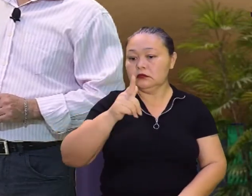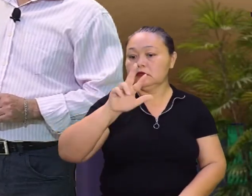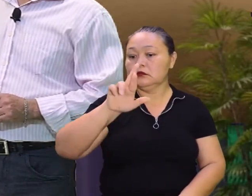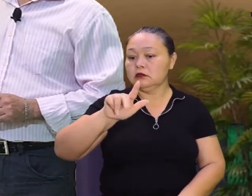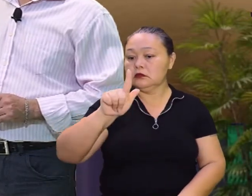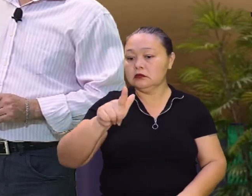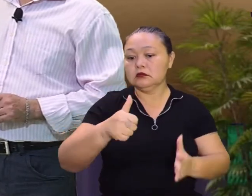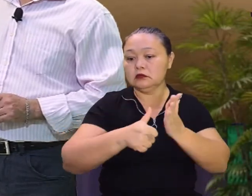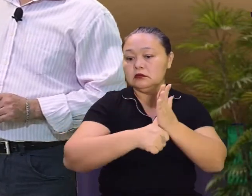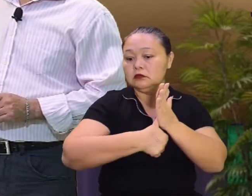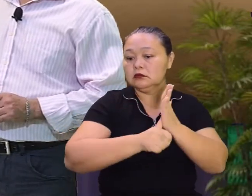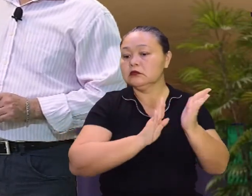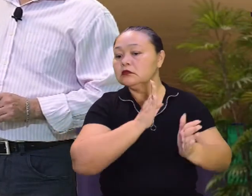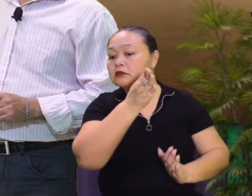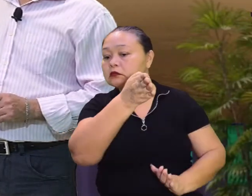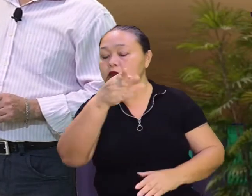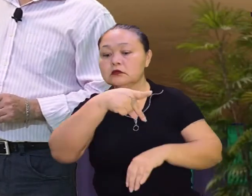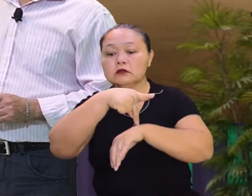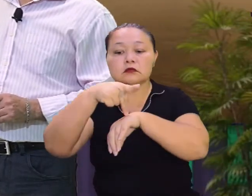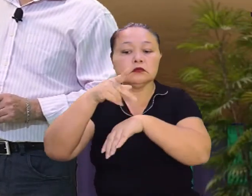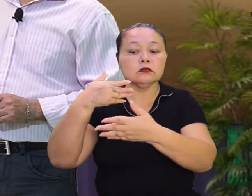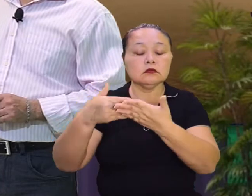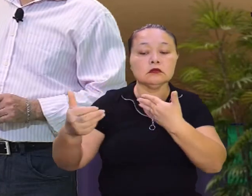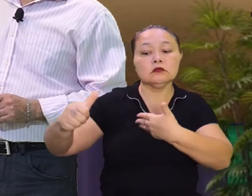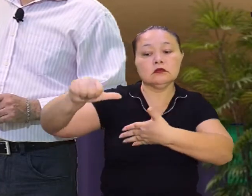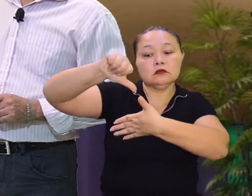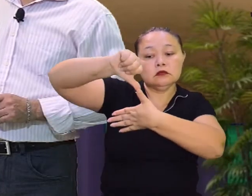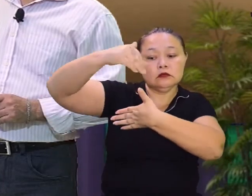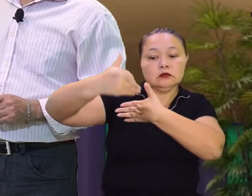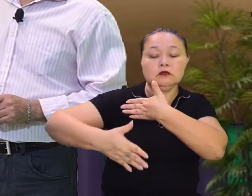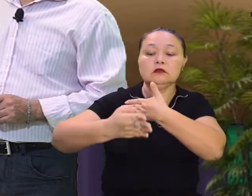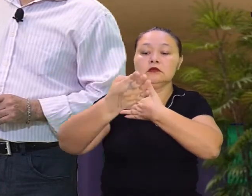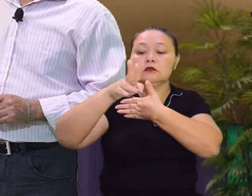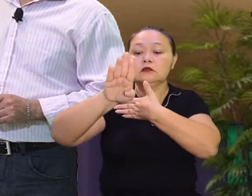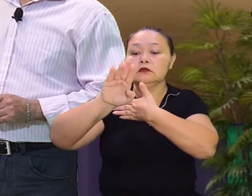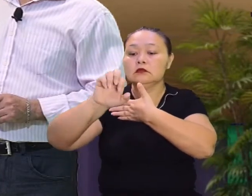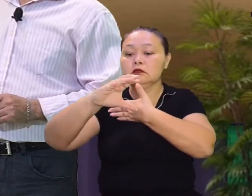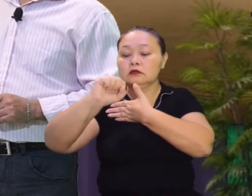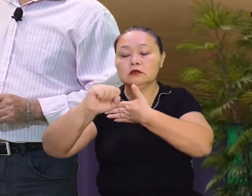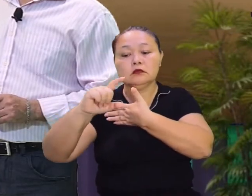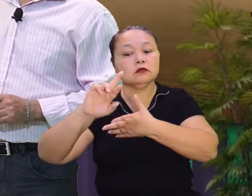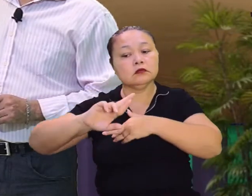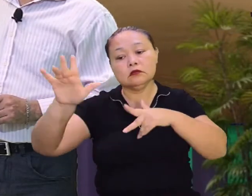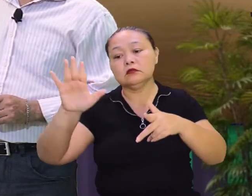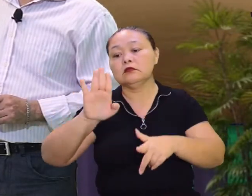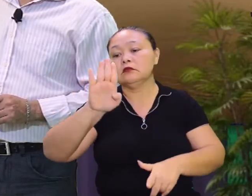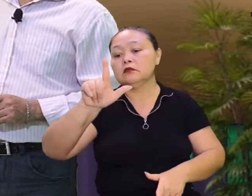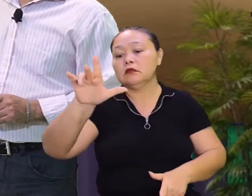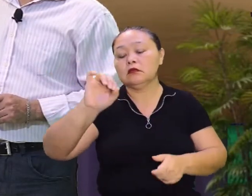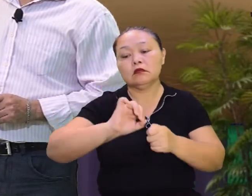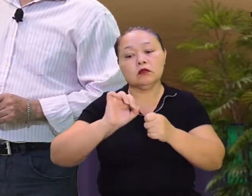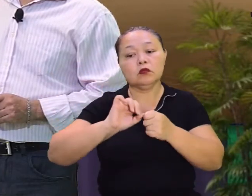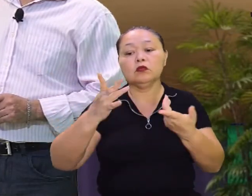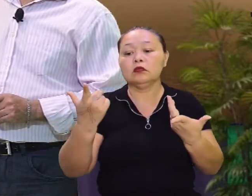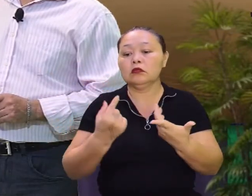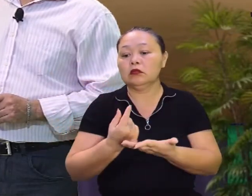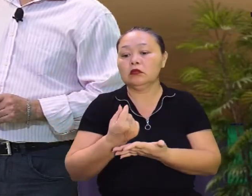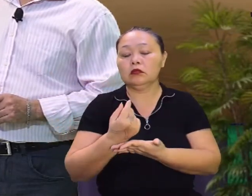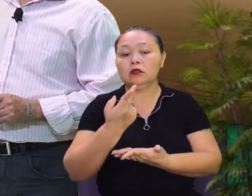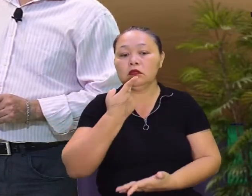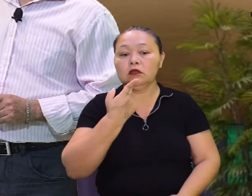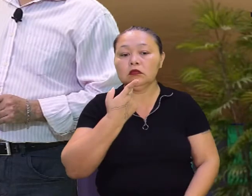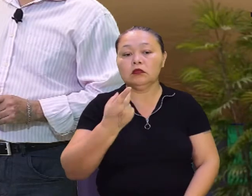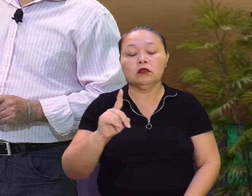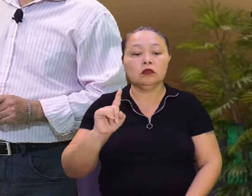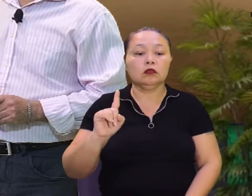RG, você consegue entrar. Então, assim, por isso que a gente fala que os BRICS não são um bloco econômico, porque quando a gente fala